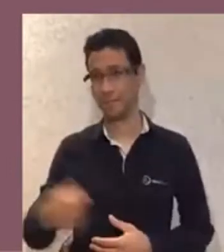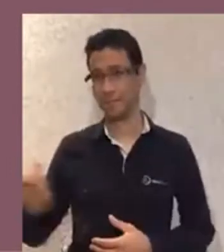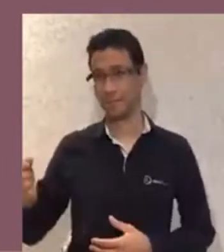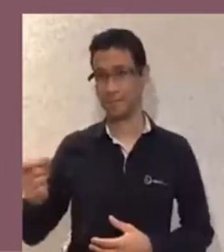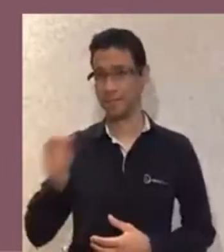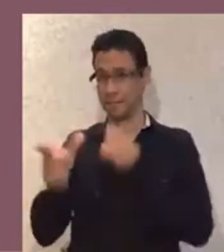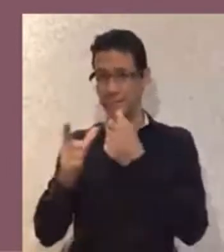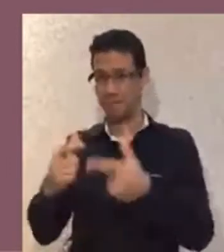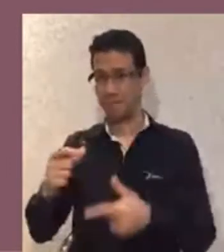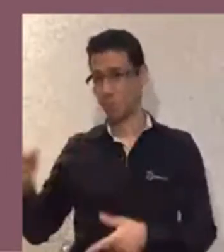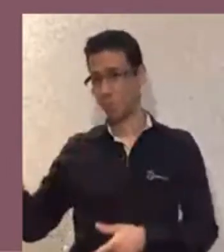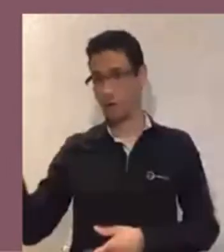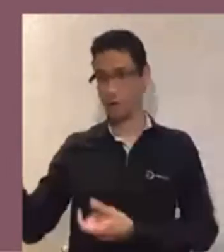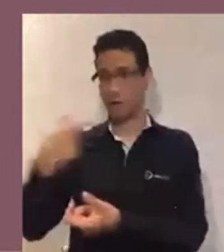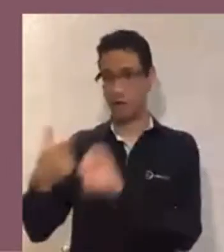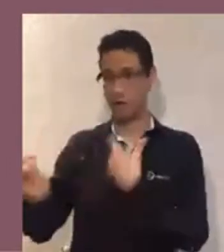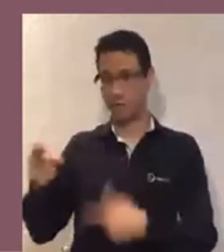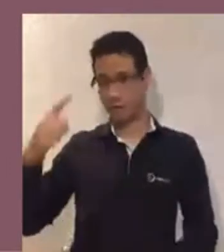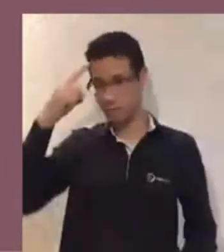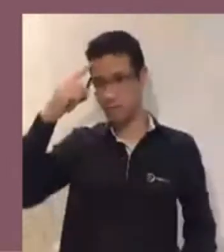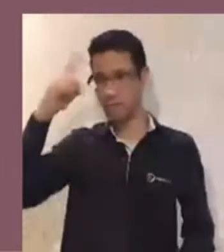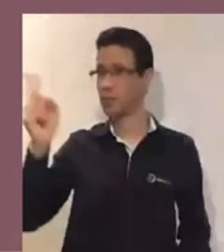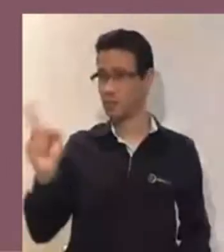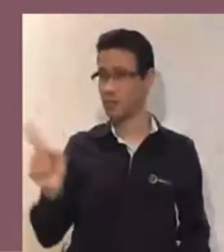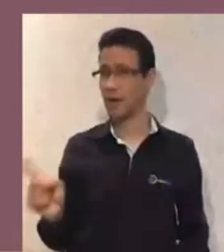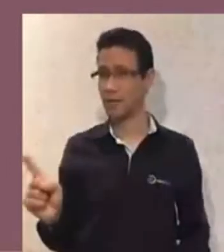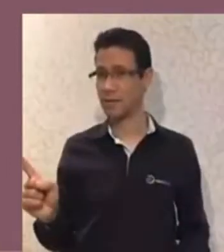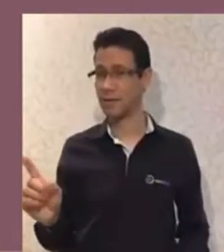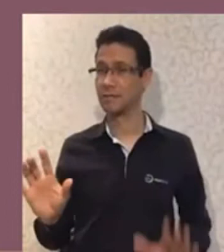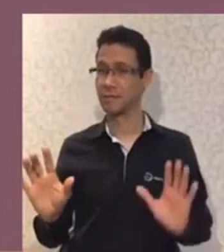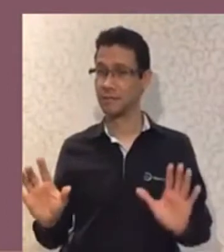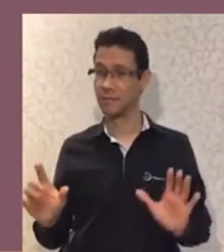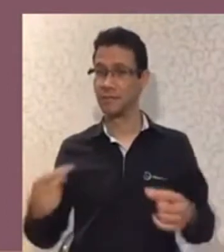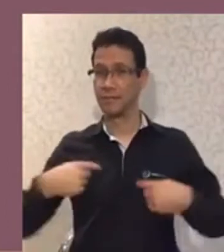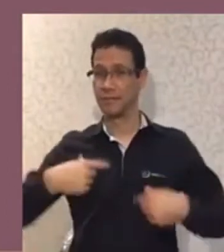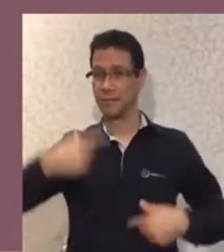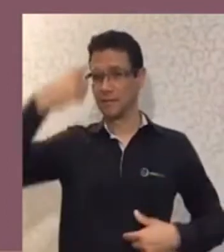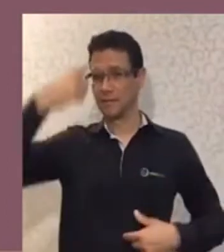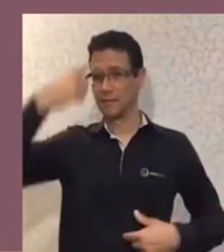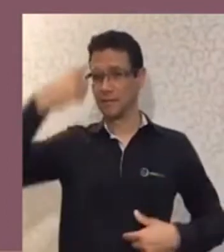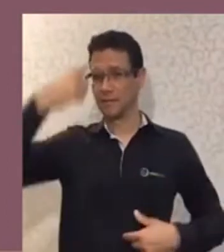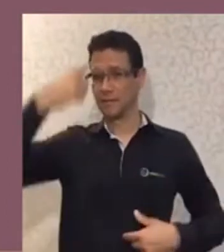não sabe, o que foi agredido tem que dizer: escuta aqui,